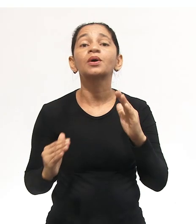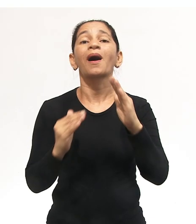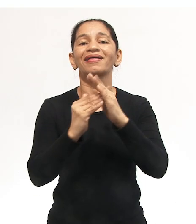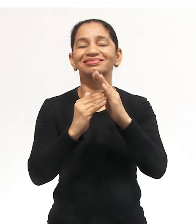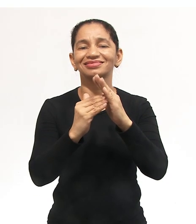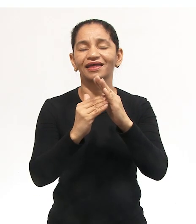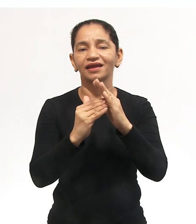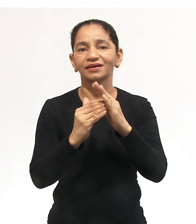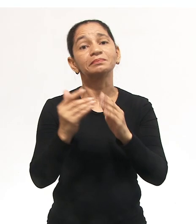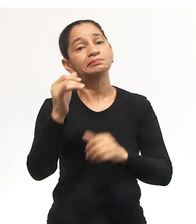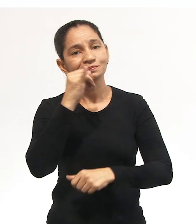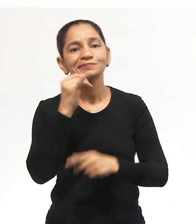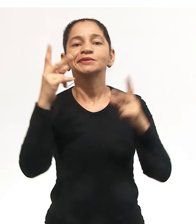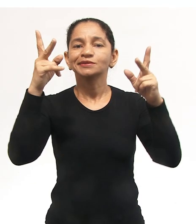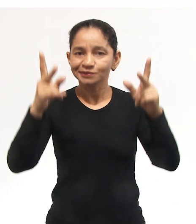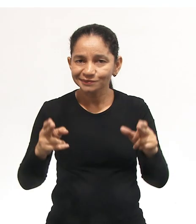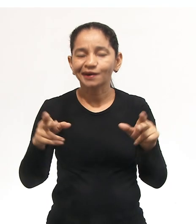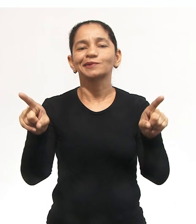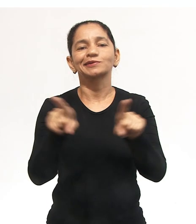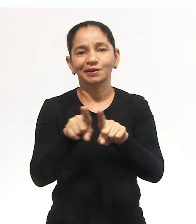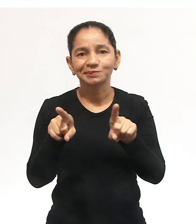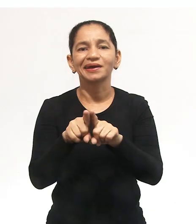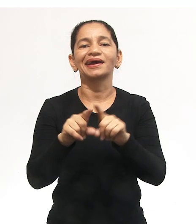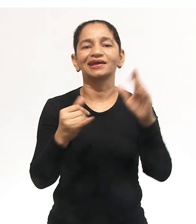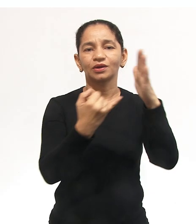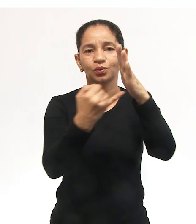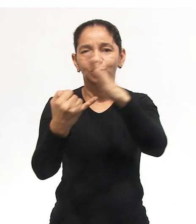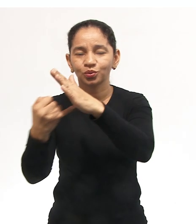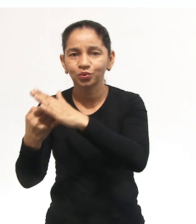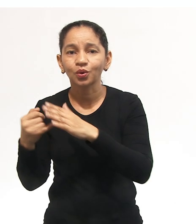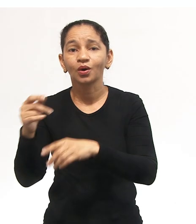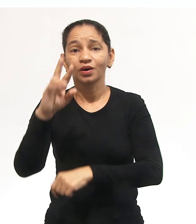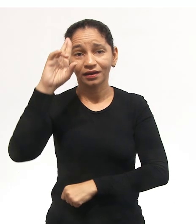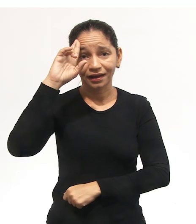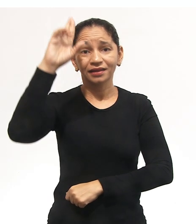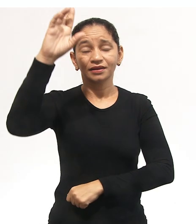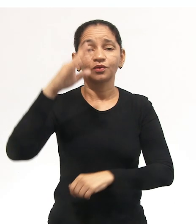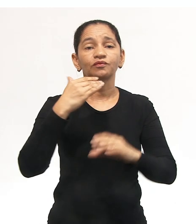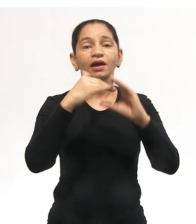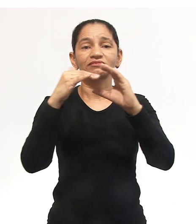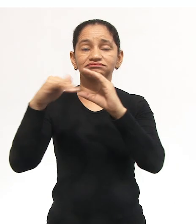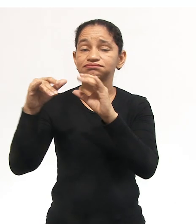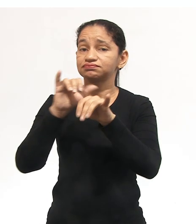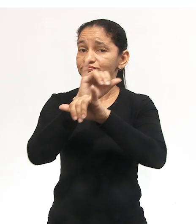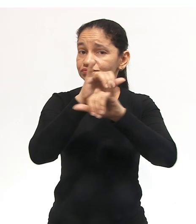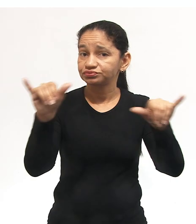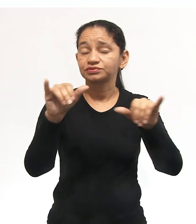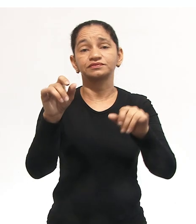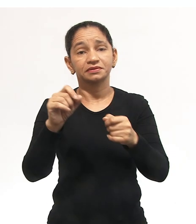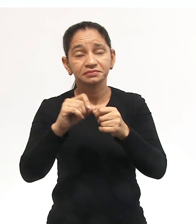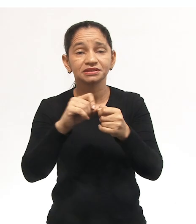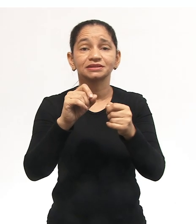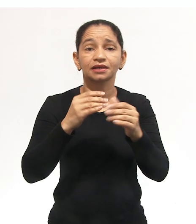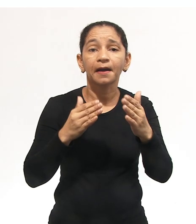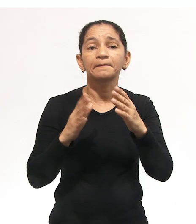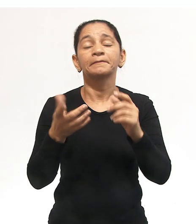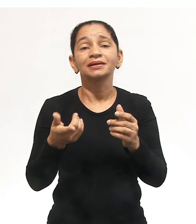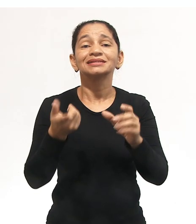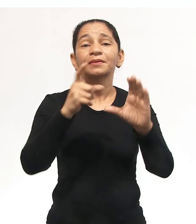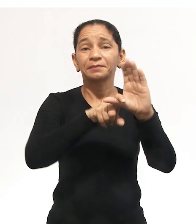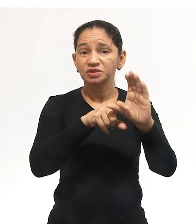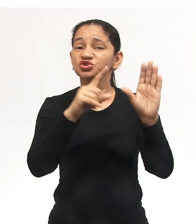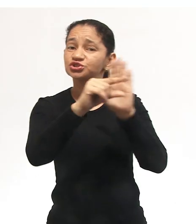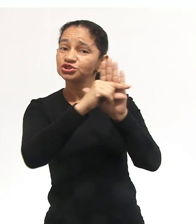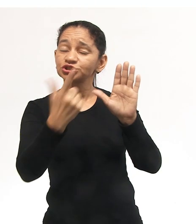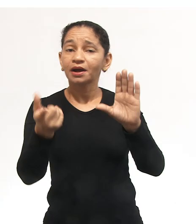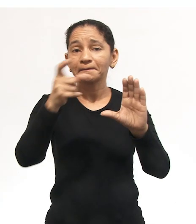forem alcançados, da mesma forma, os órgãos vão ter, né, os chefes do Poder Executivo lá vai ter que realizar limitação de